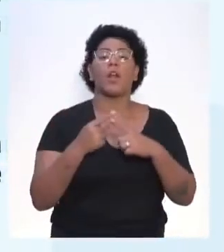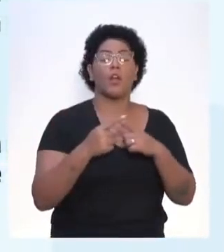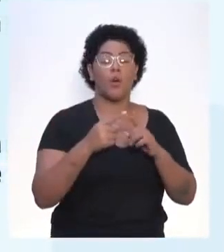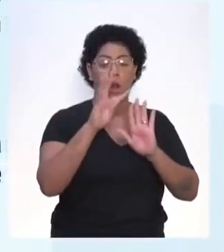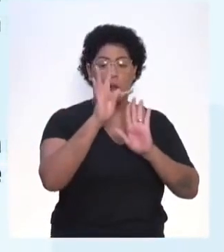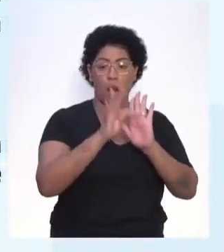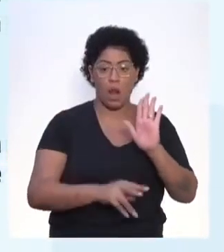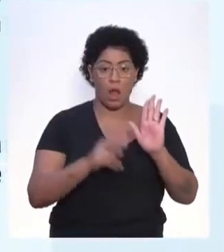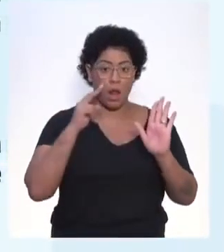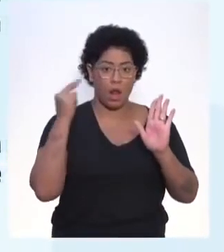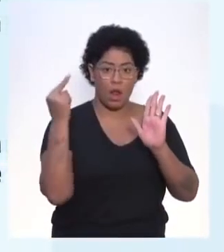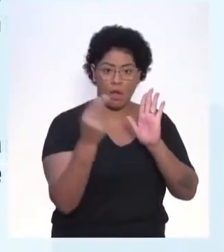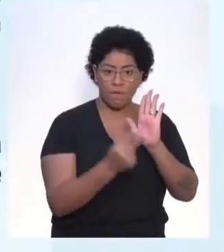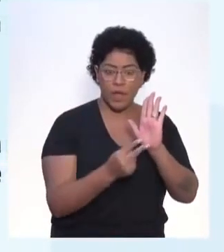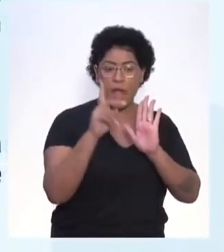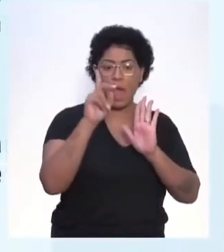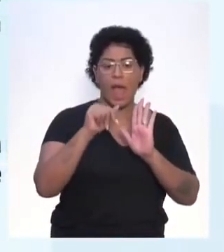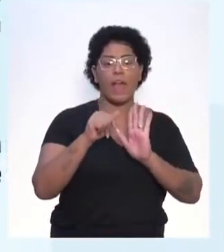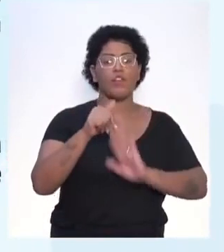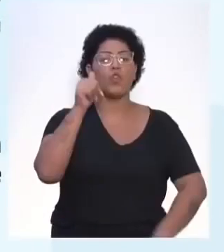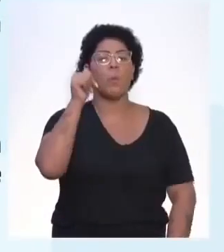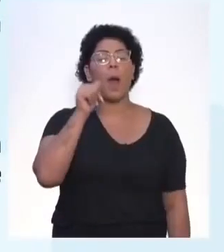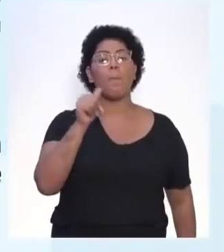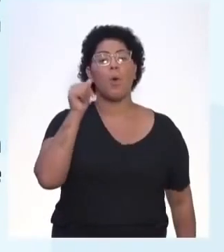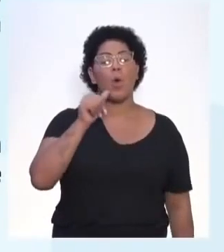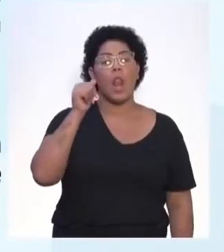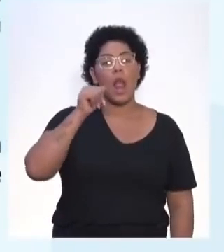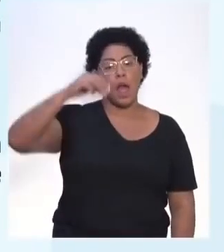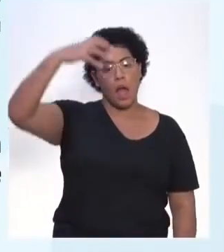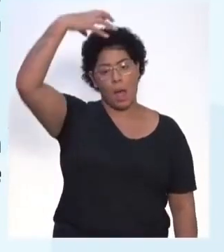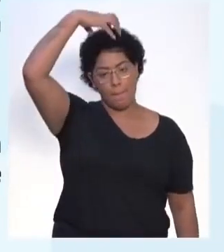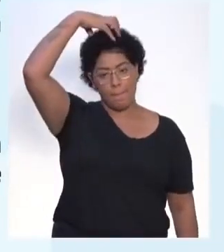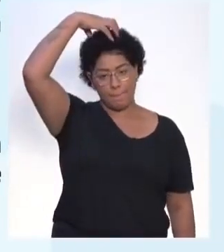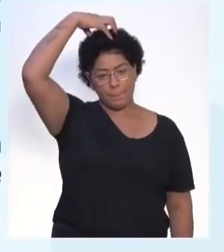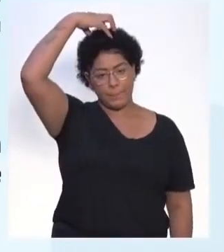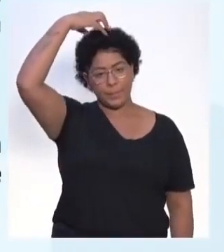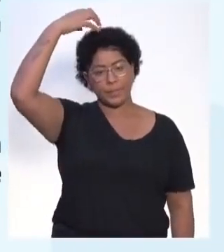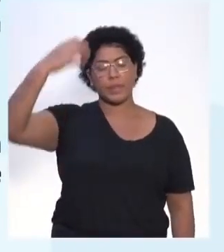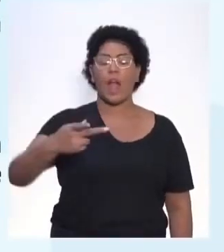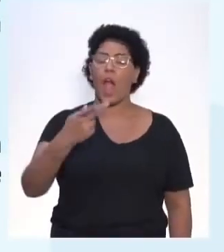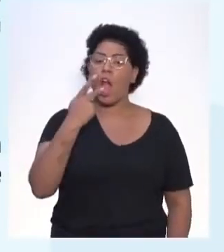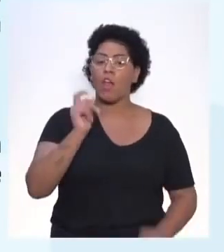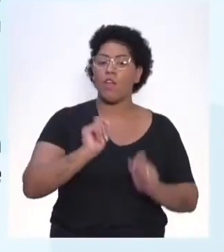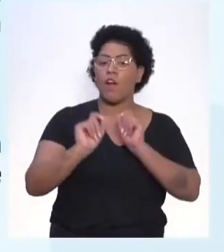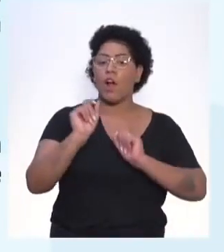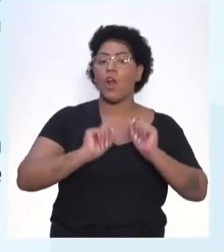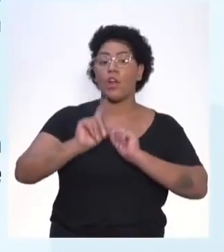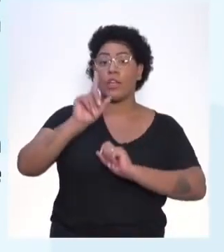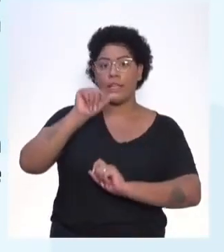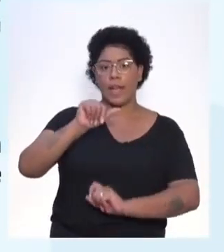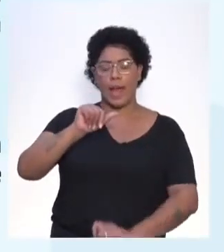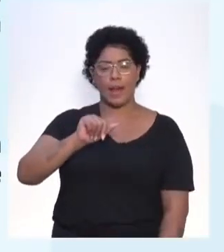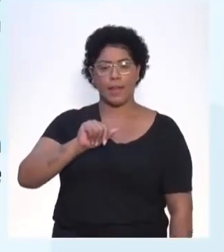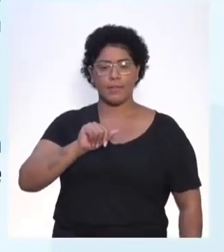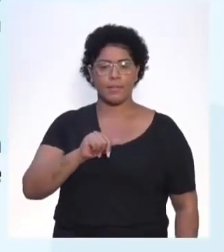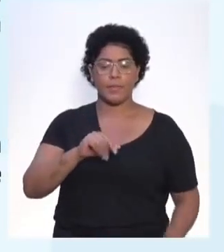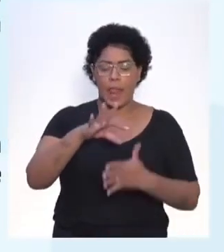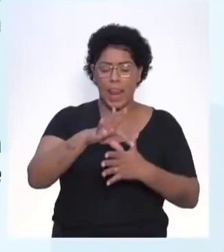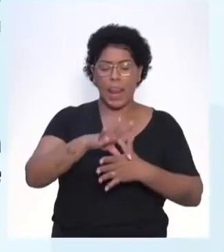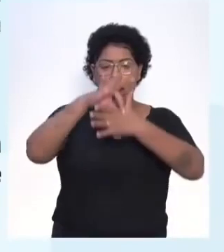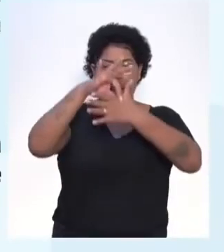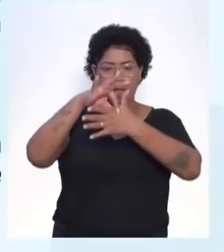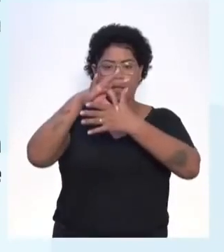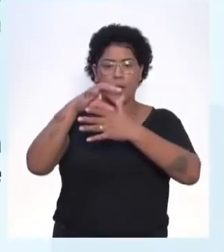ler é o pronunciamento de Assanteua, rainha-mãe de Egisso, do Império Ashanti, atual Gana, quando